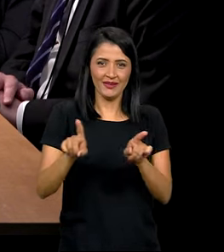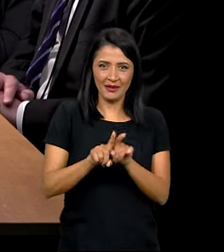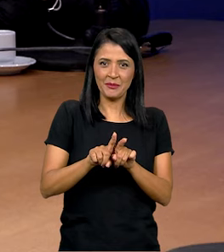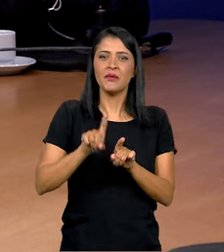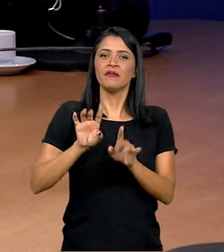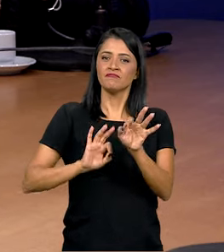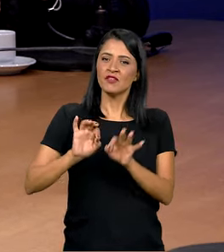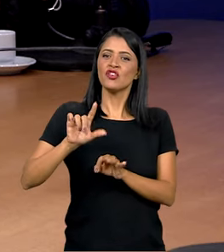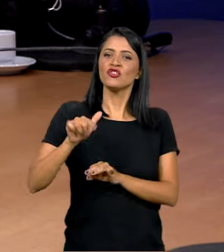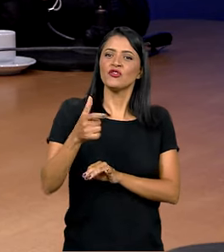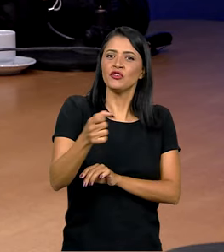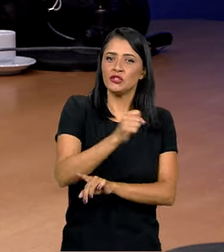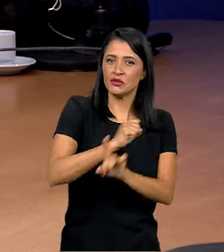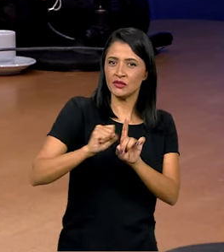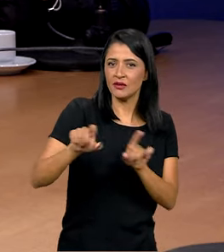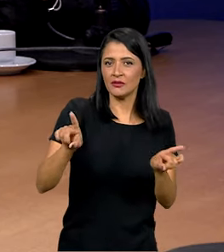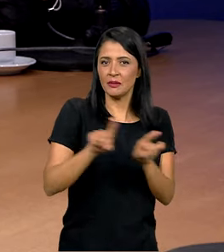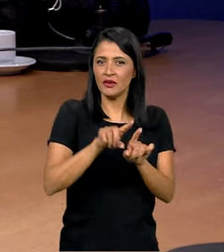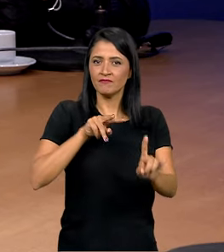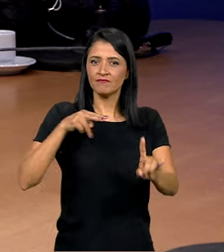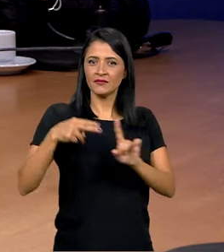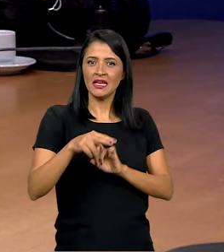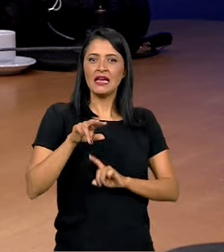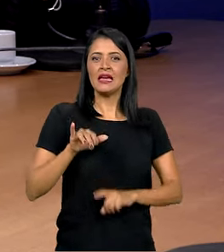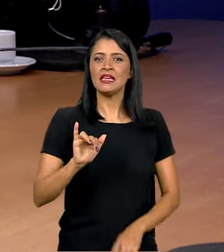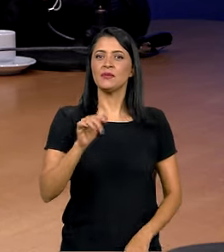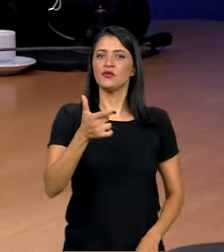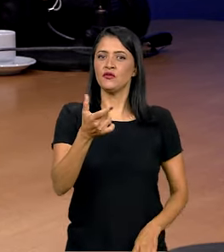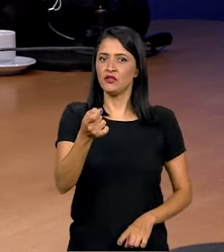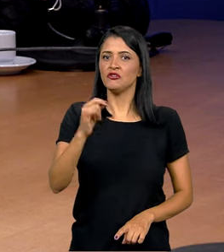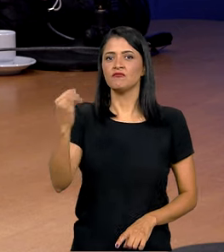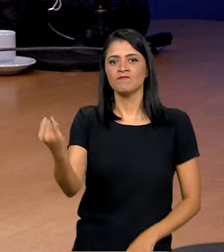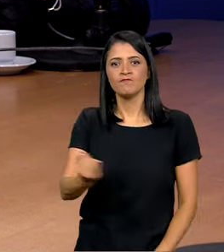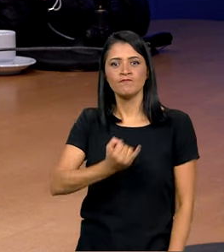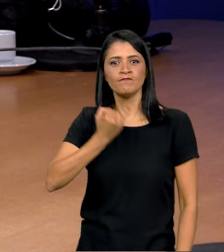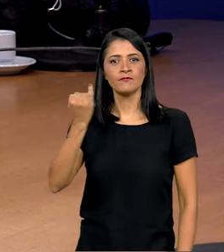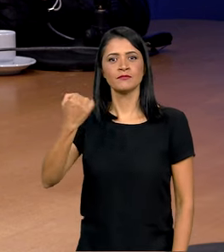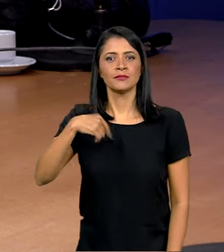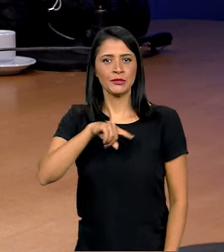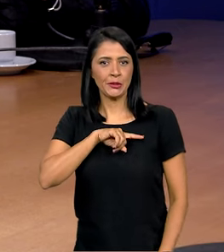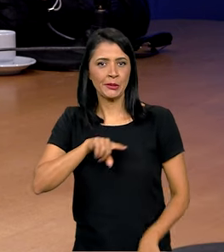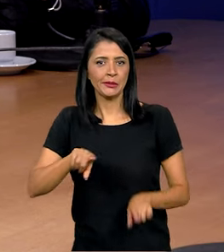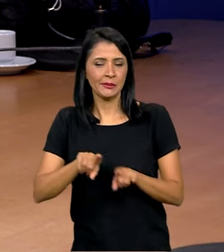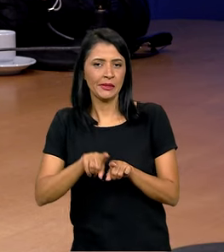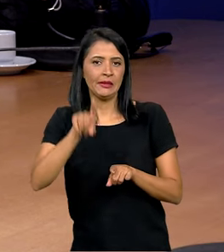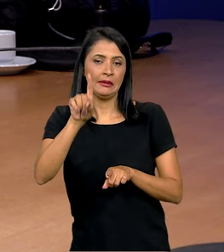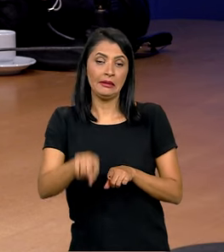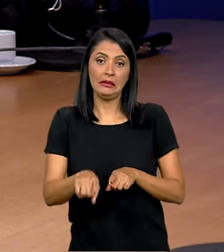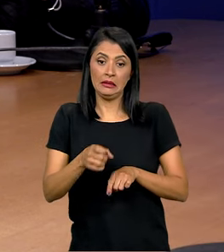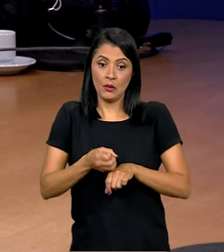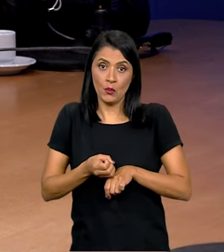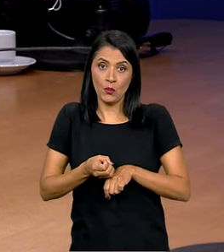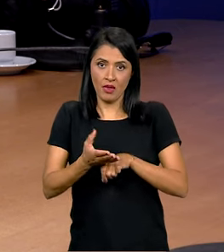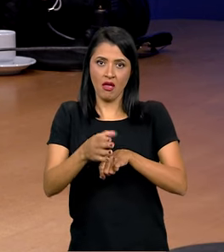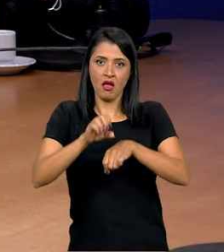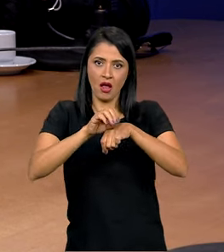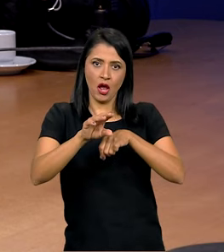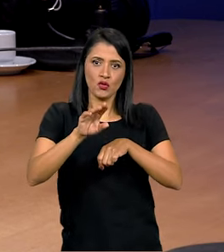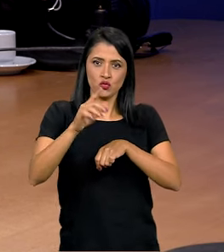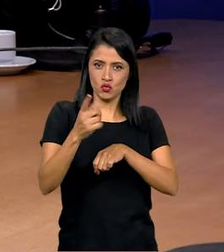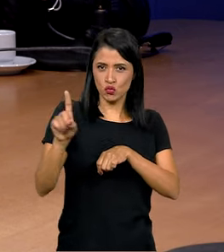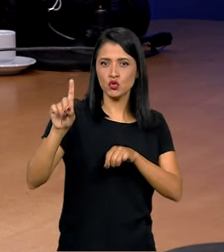momento mas pela condução do G20 social a perspectiva do y20 tem sido muito importante Eu acho que o o recado